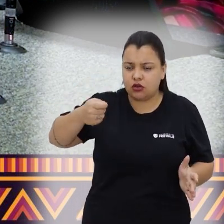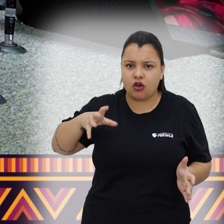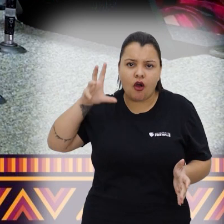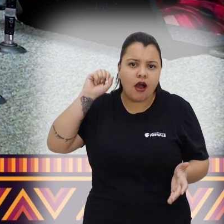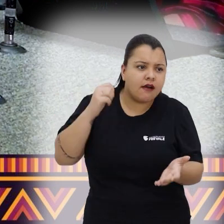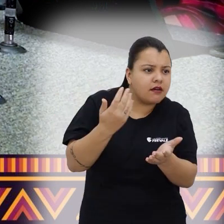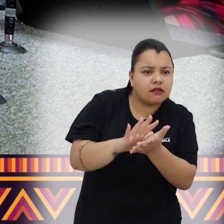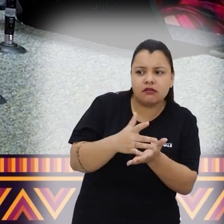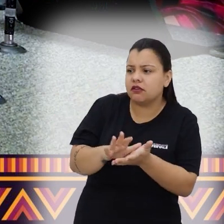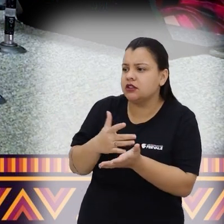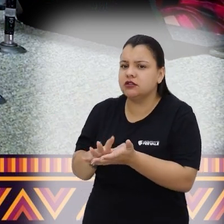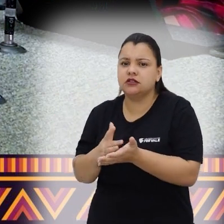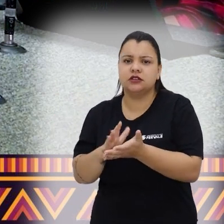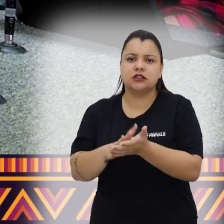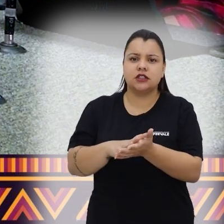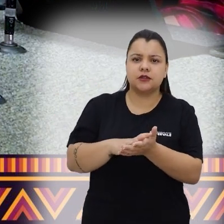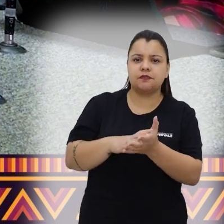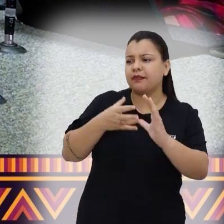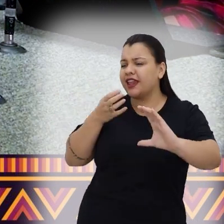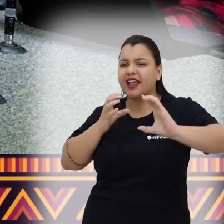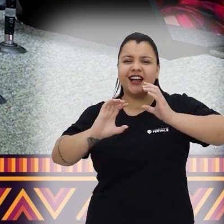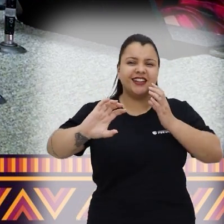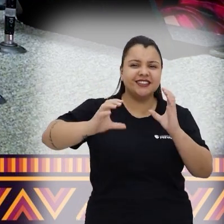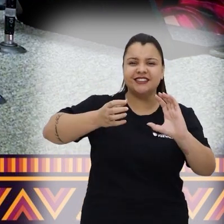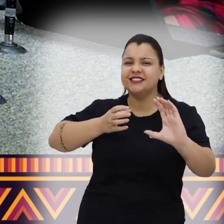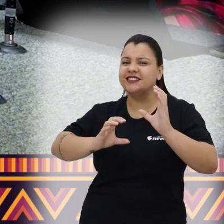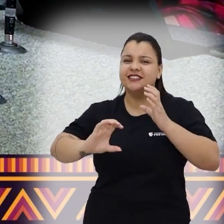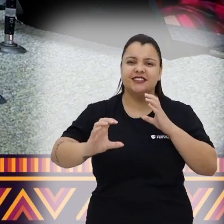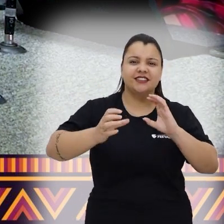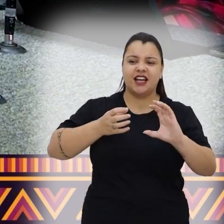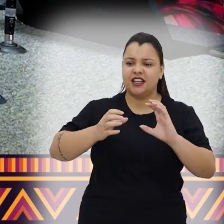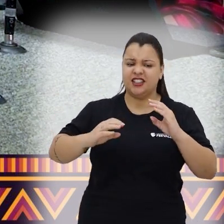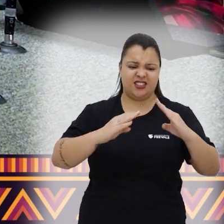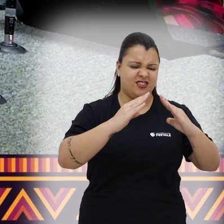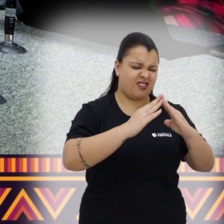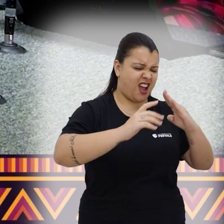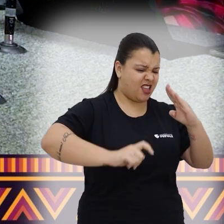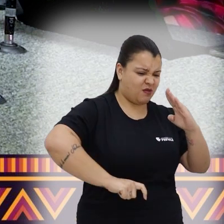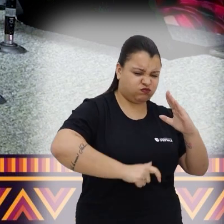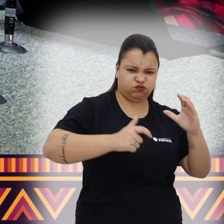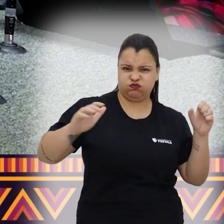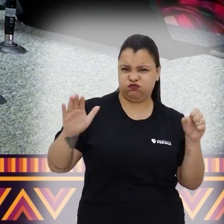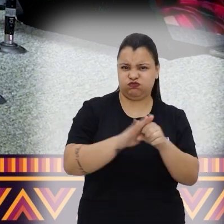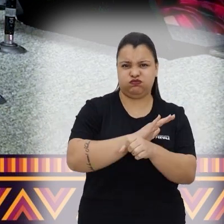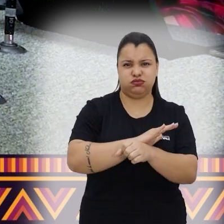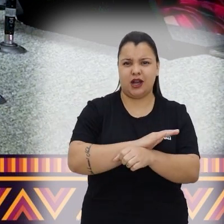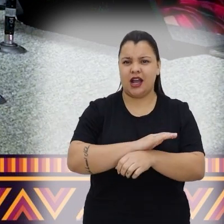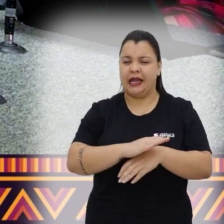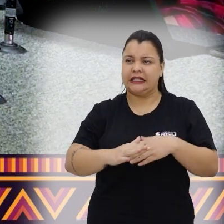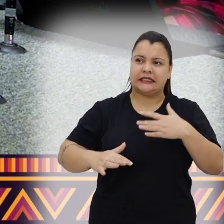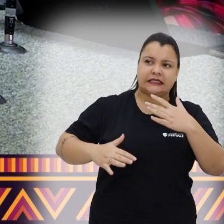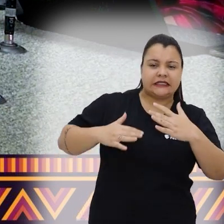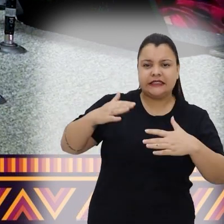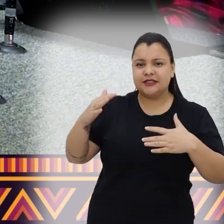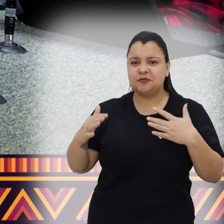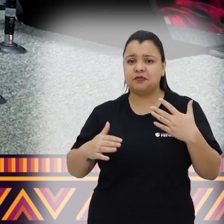gente nasce cantando, a gente nasce com a casa cheia, né? Em alguma medida,